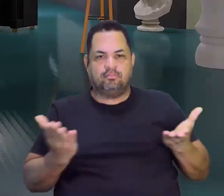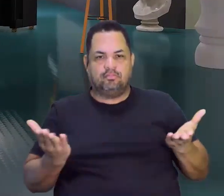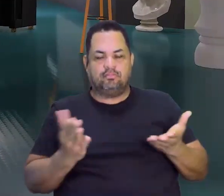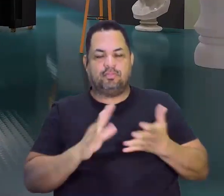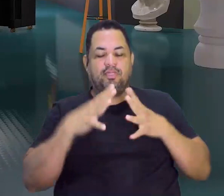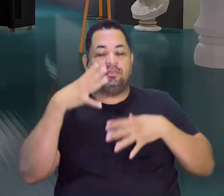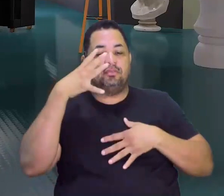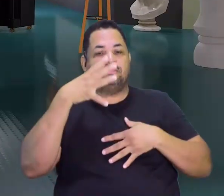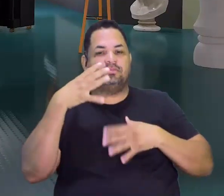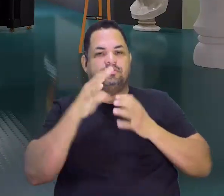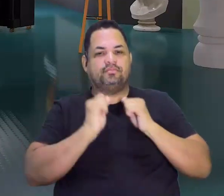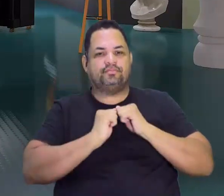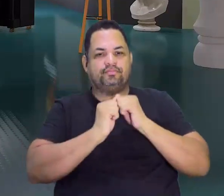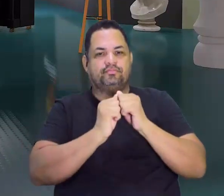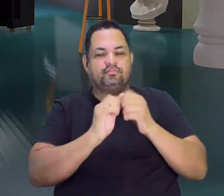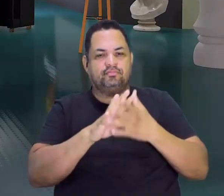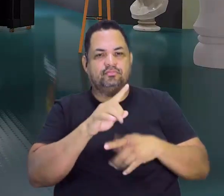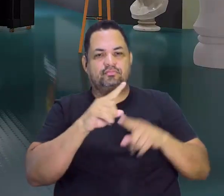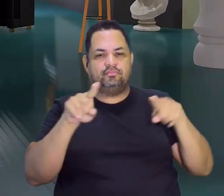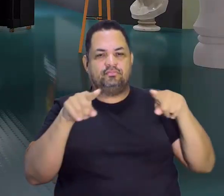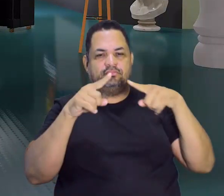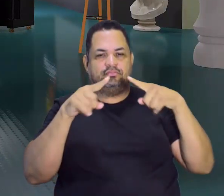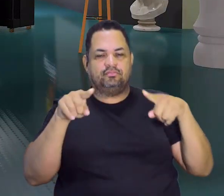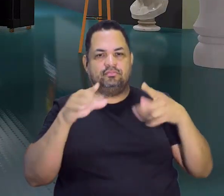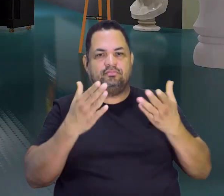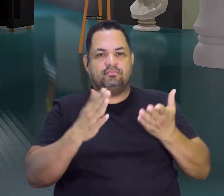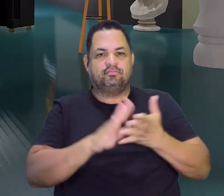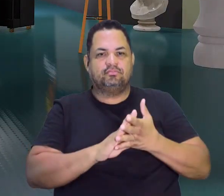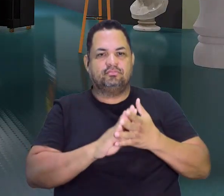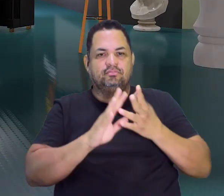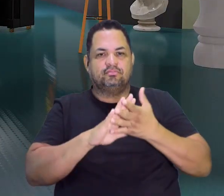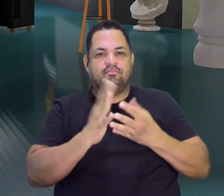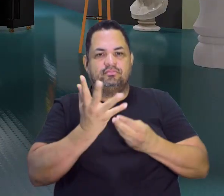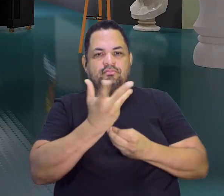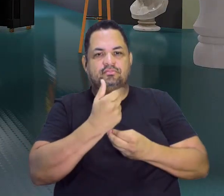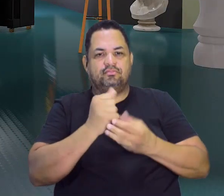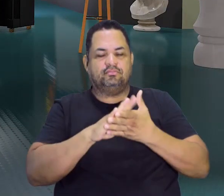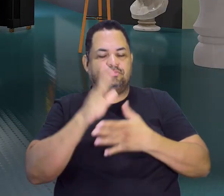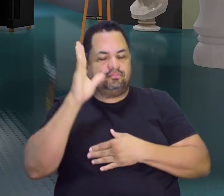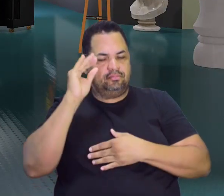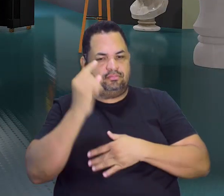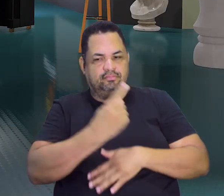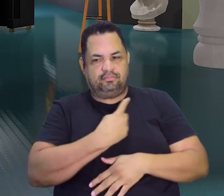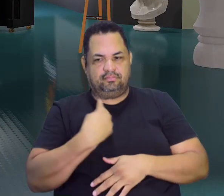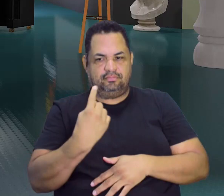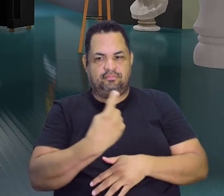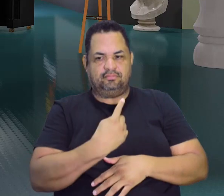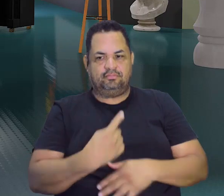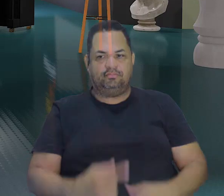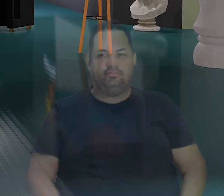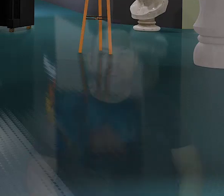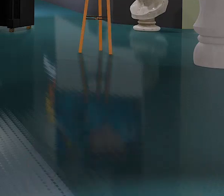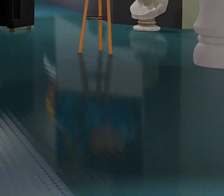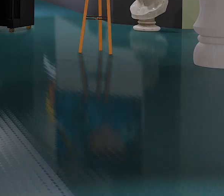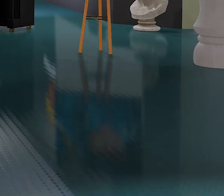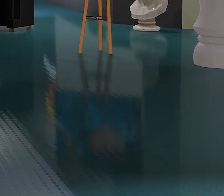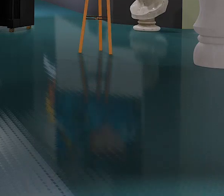vamos cantar juntos a nossa musiquinha aí sobre artes que é muito interessante para nós vamos